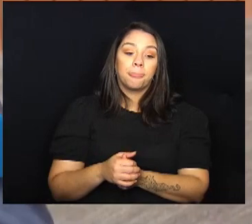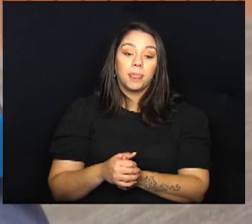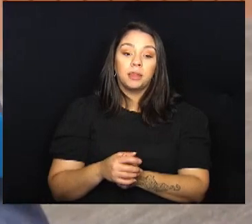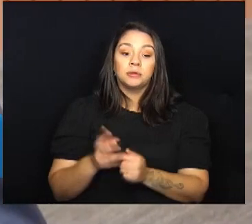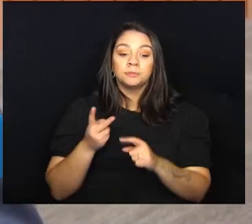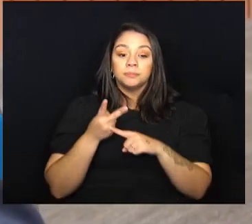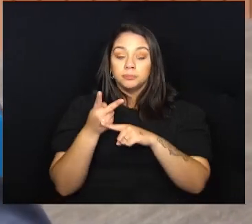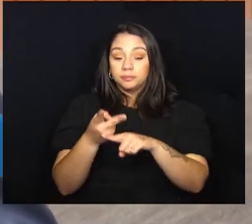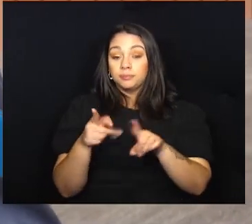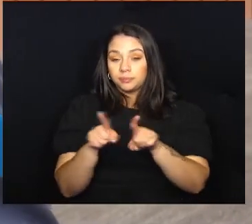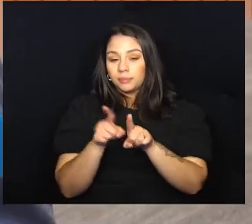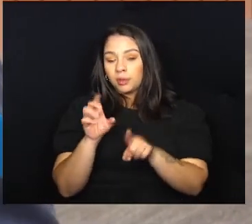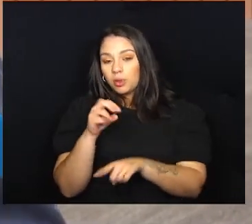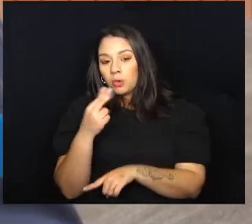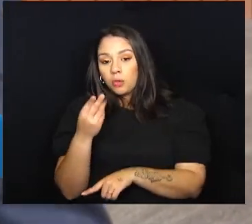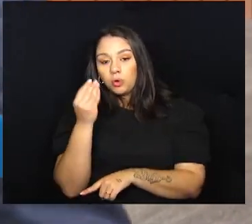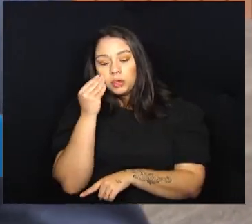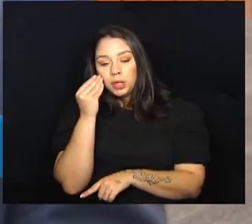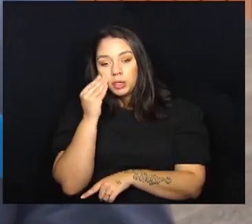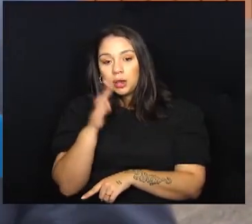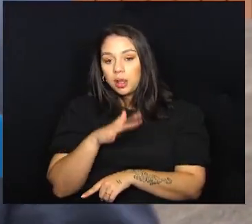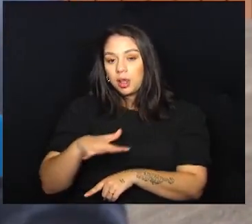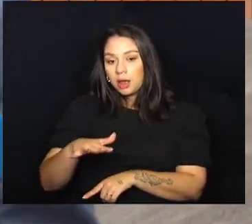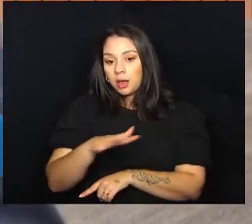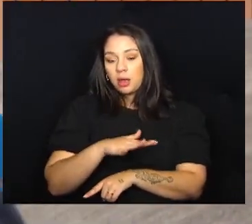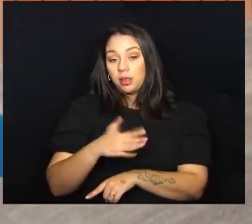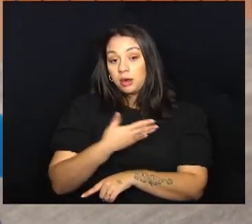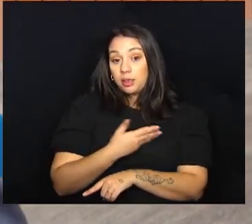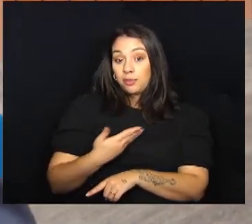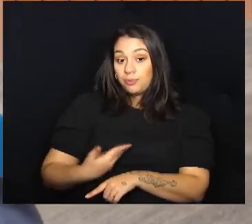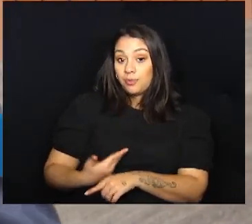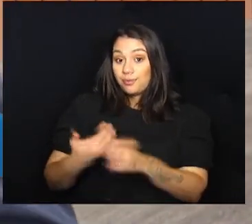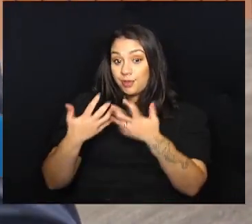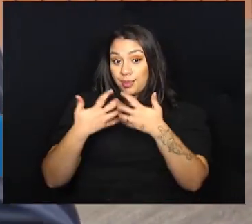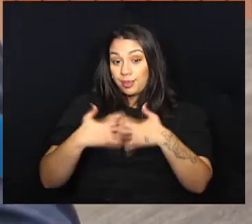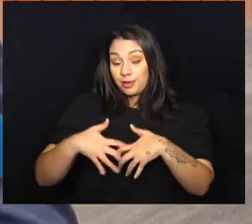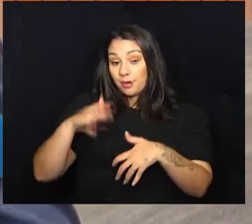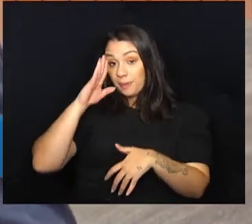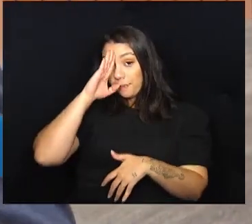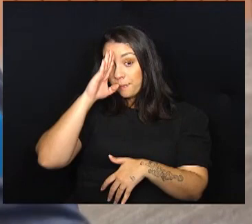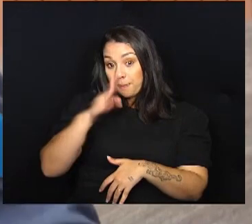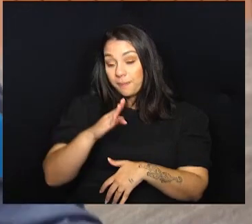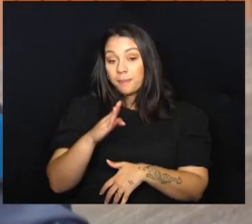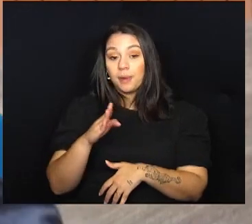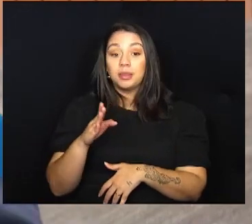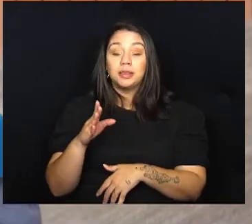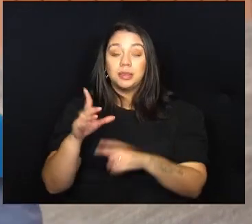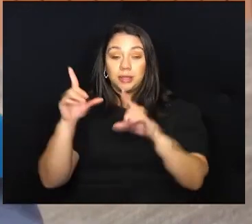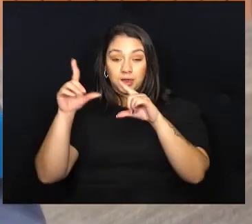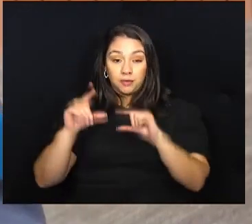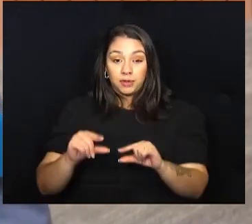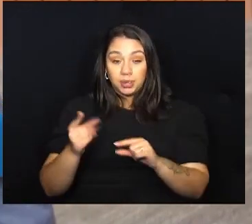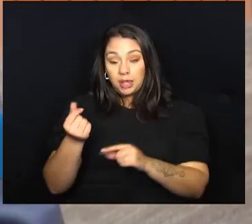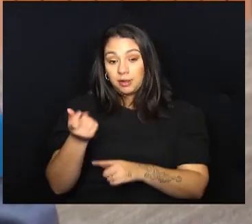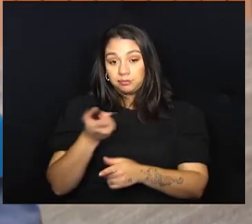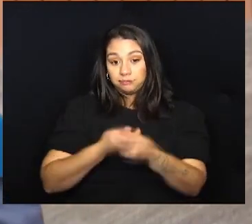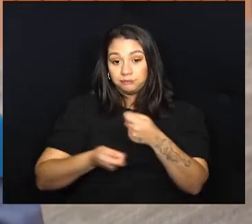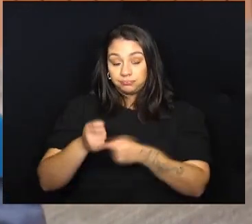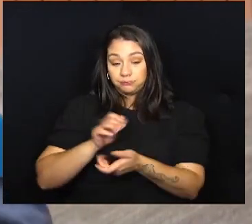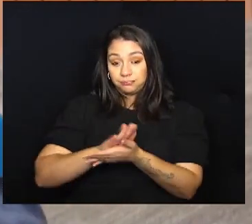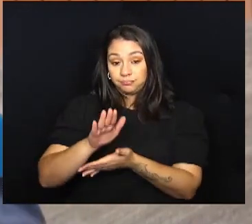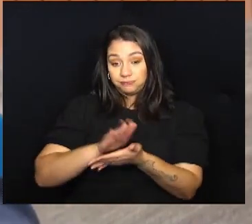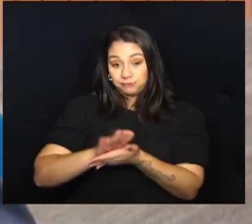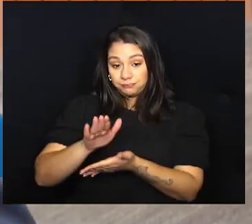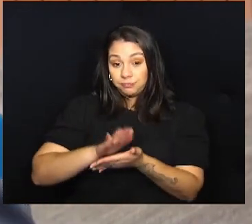procurar ou tentar fazer com que a máquina pública ela seja mais eficiente e o menos onerosa possível. Então, isso está dentro